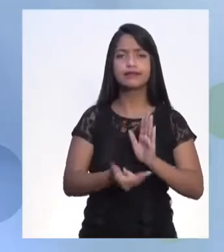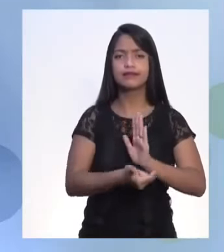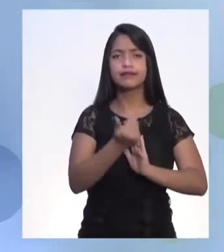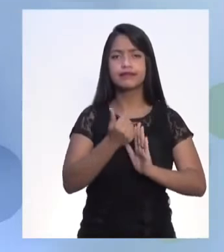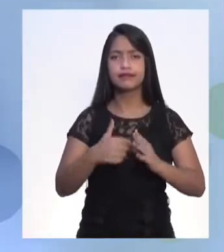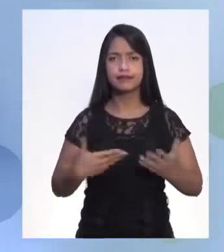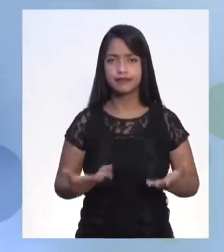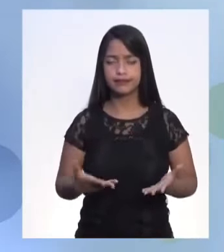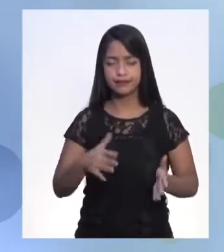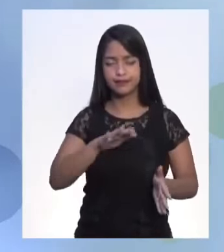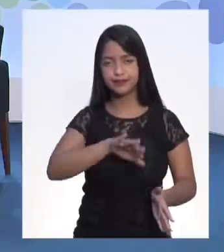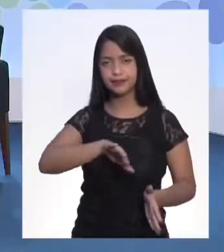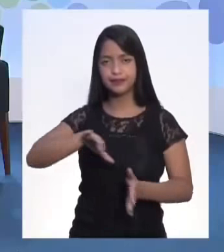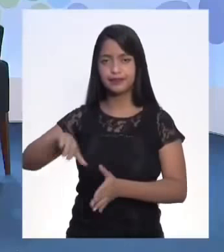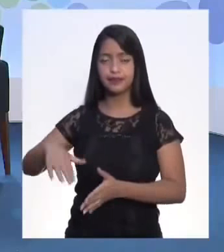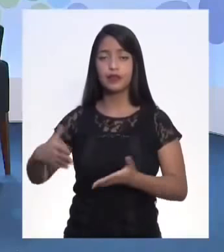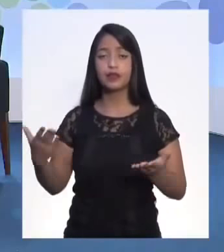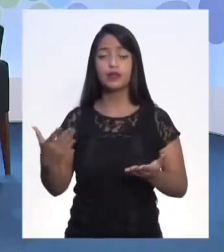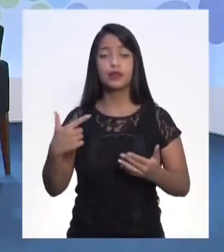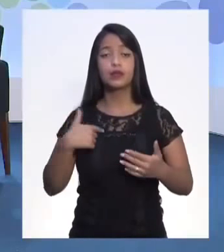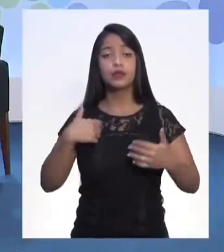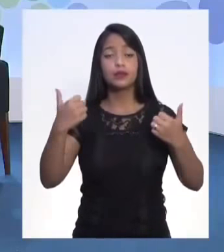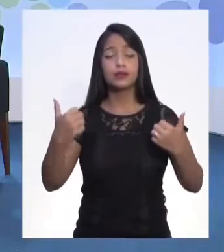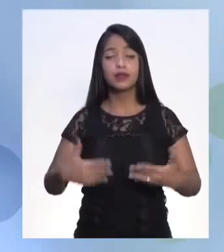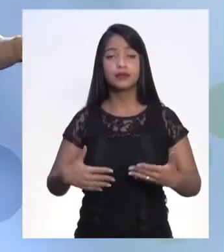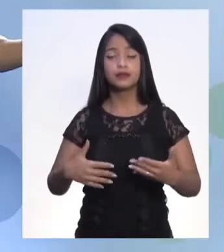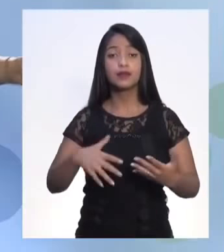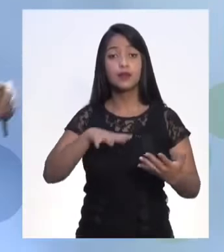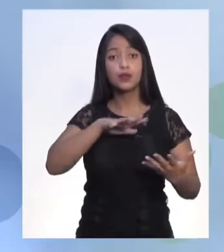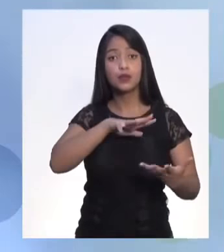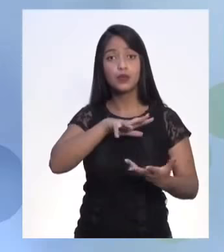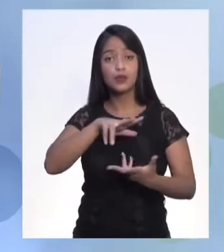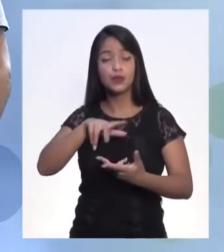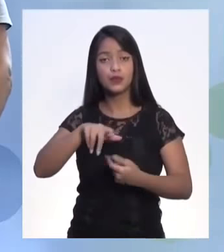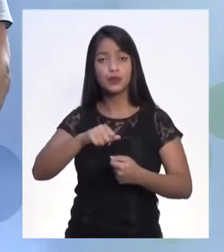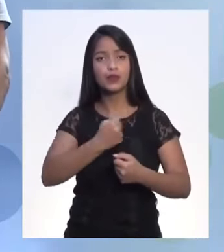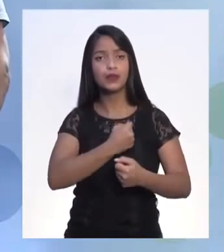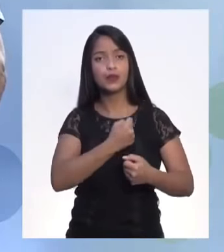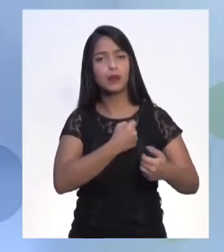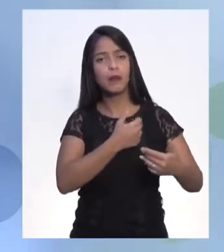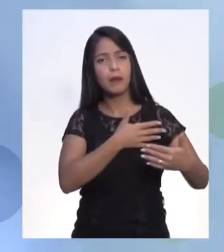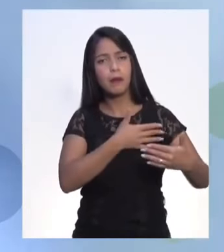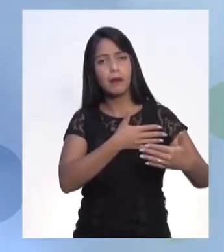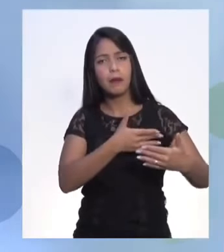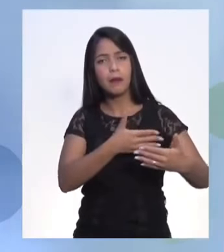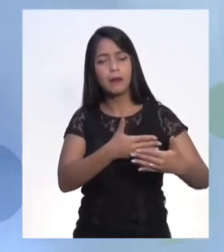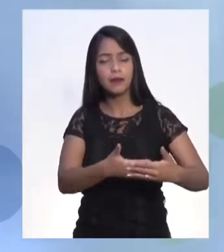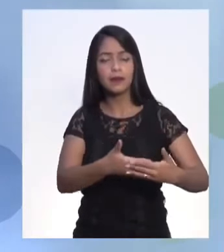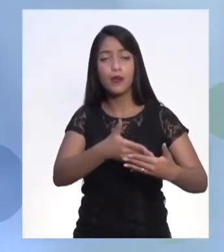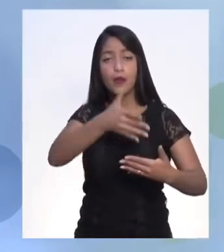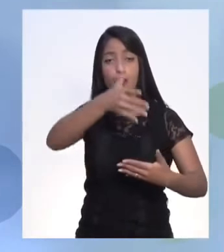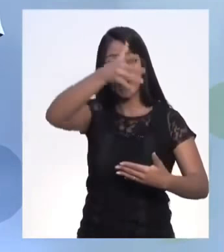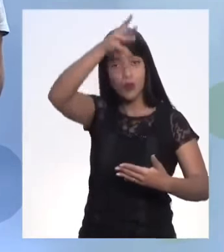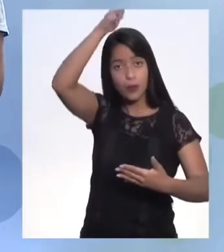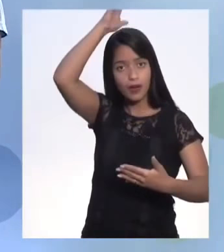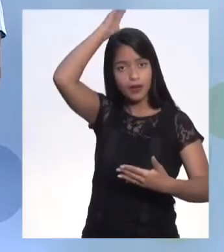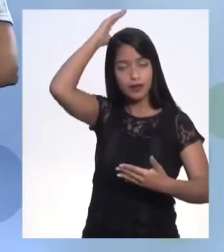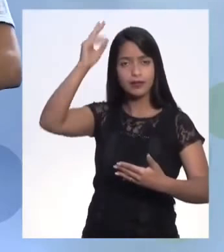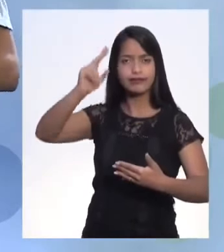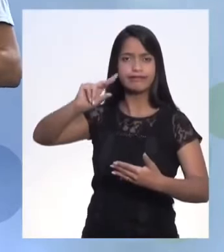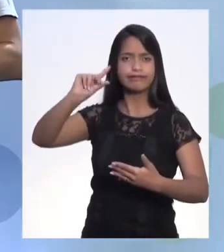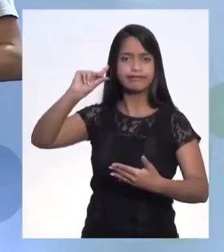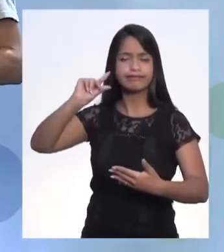e vai falar agora Jonas tá é o sistema de numeração pelo mundo e aí chegamos nos Romanos a civilização